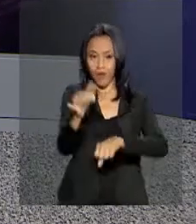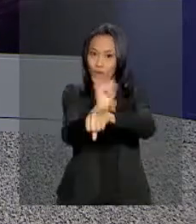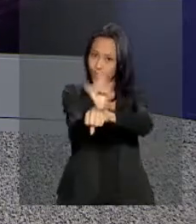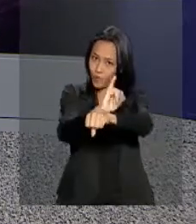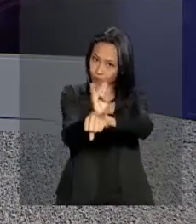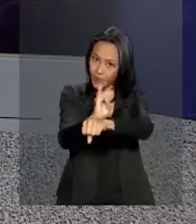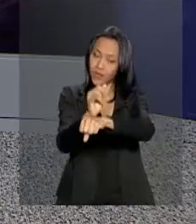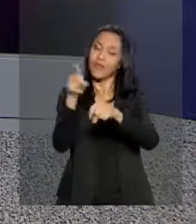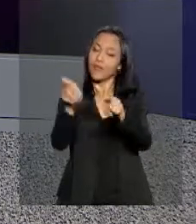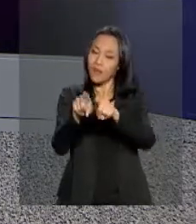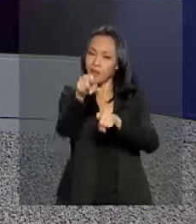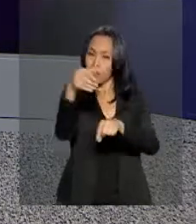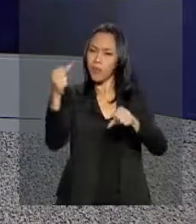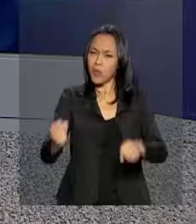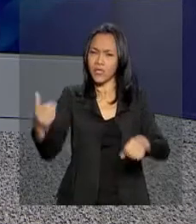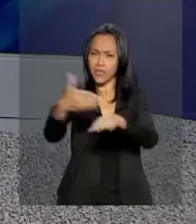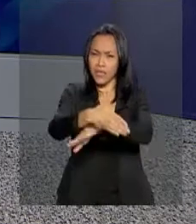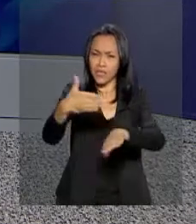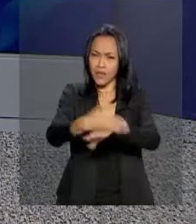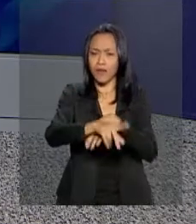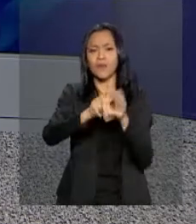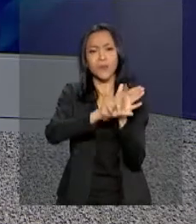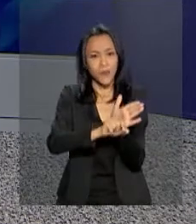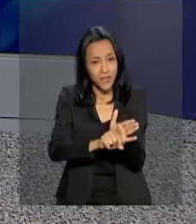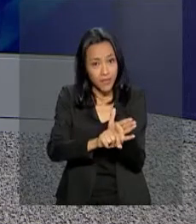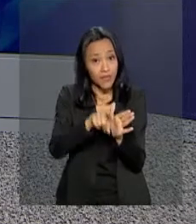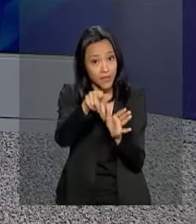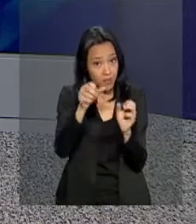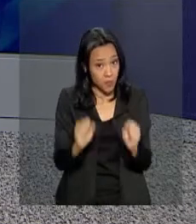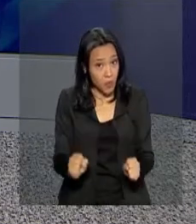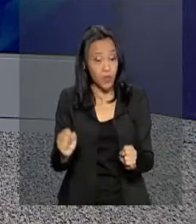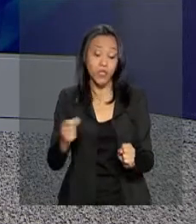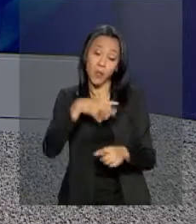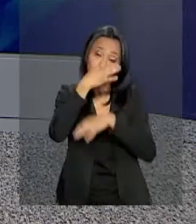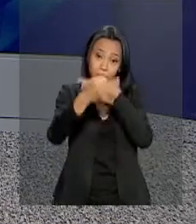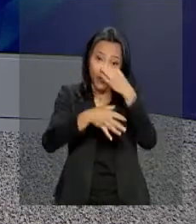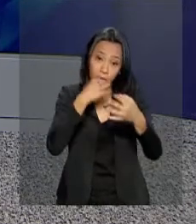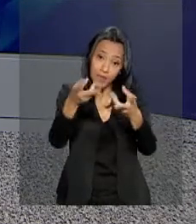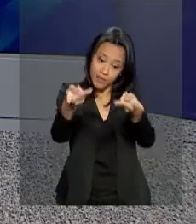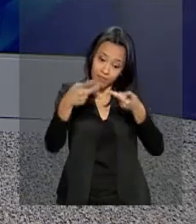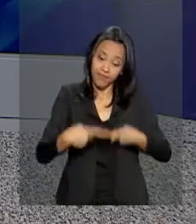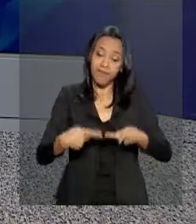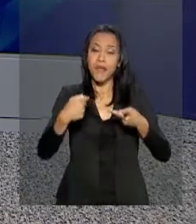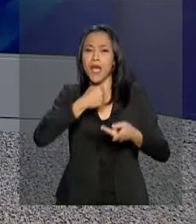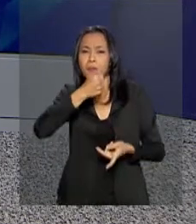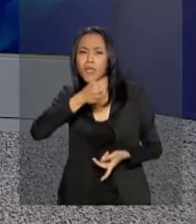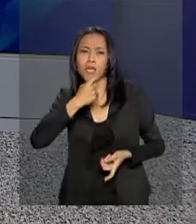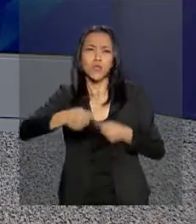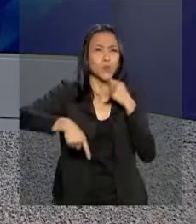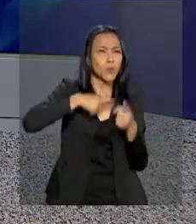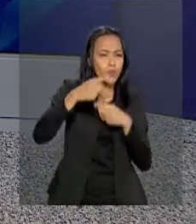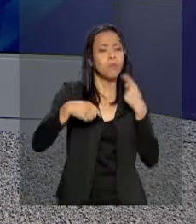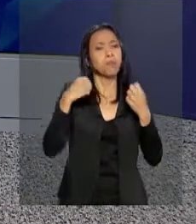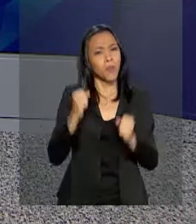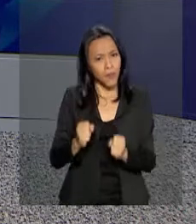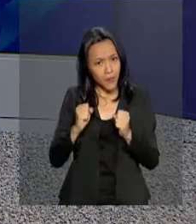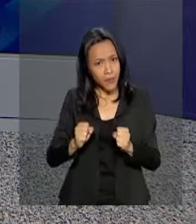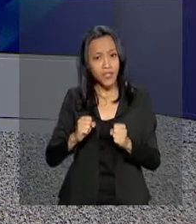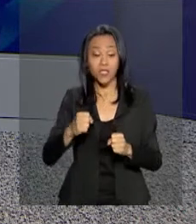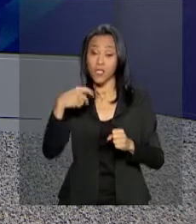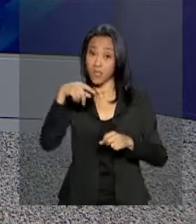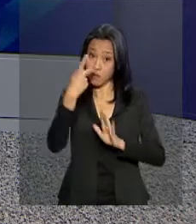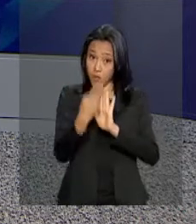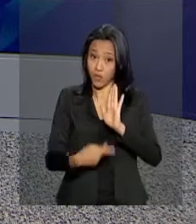YouTube. Acesse também o nosso perfil no Twitter. Você pode mandar suas sugestões de reportagens e dúvidas sobre programas e ações do